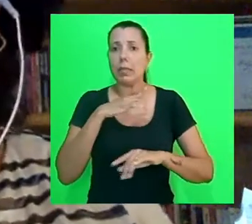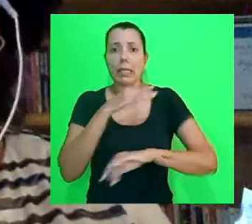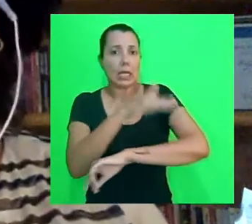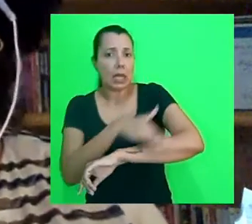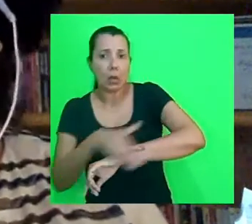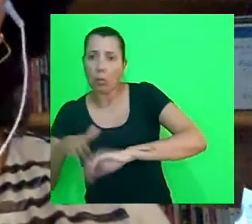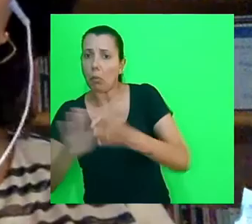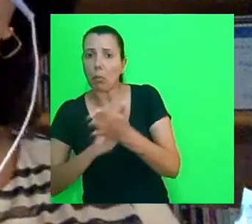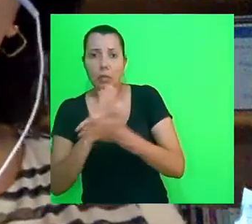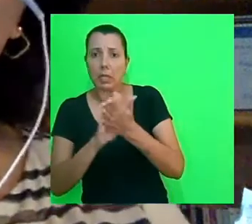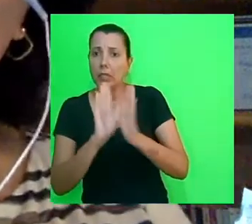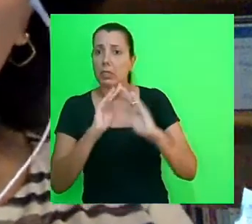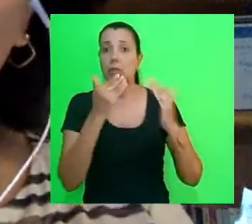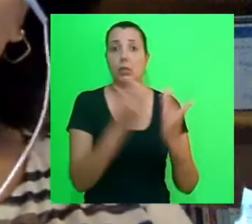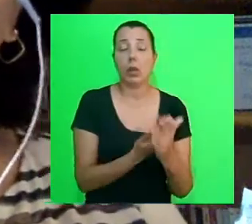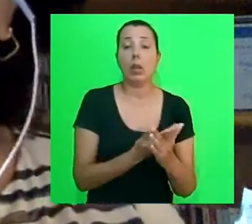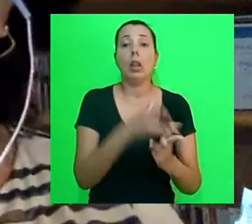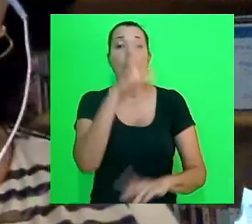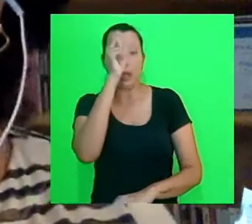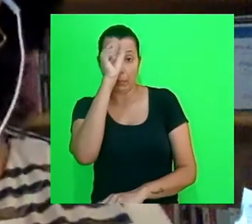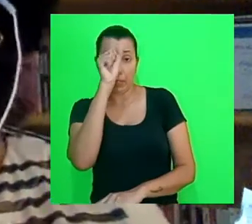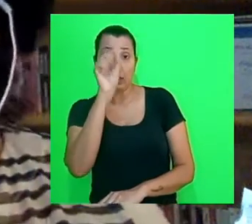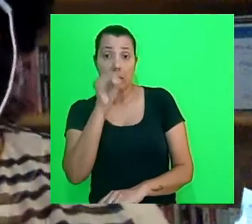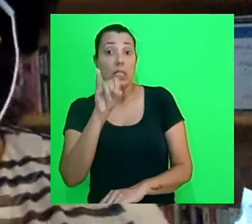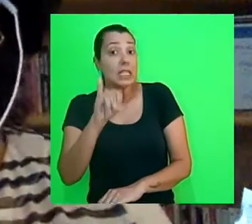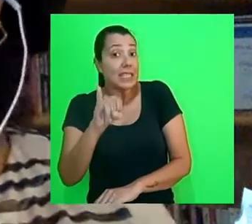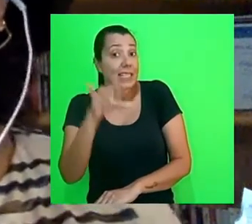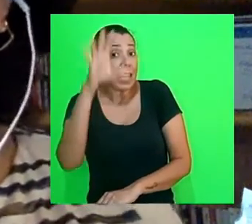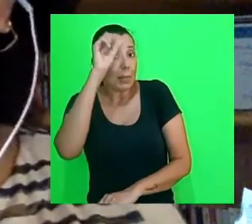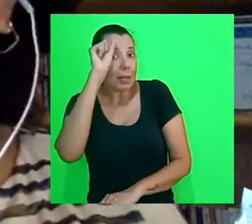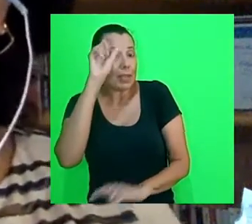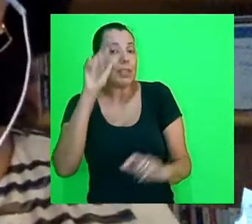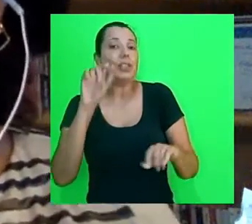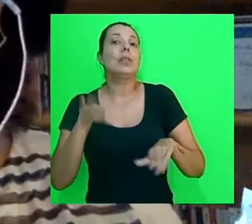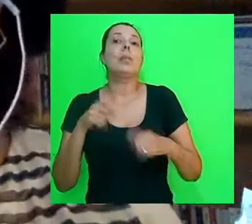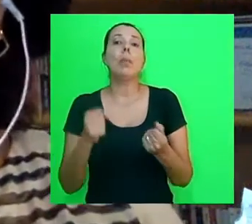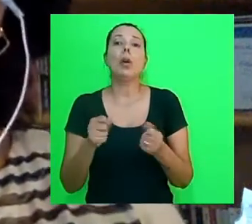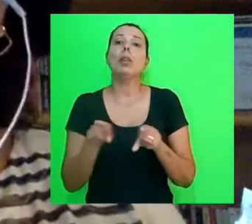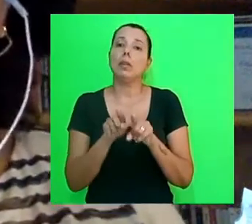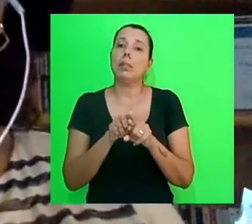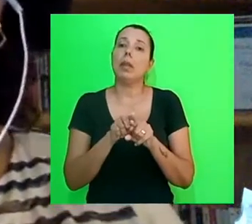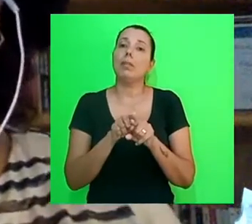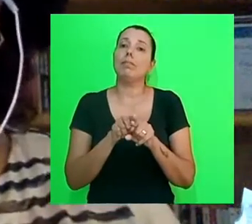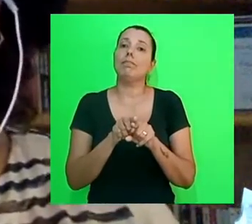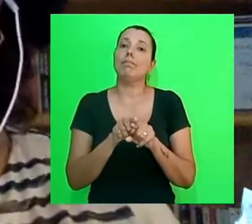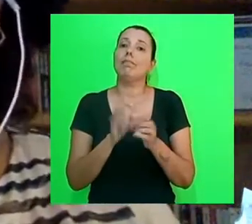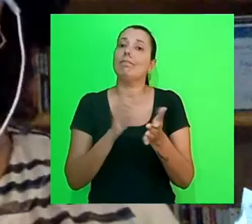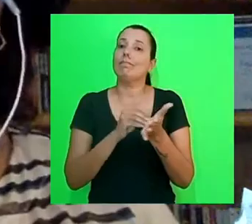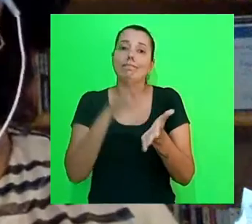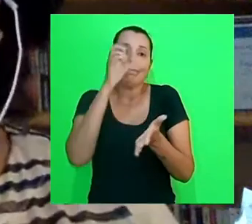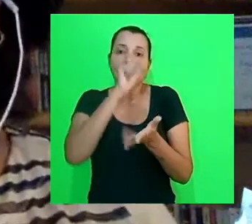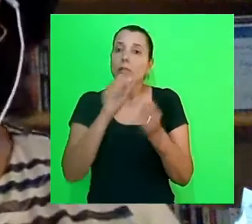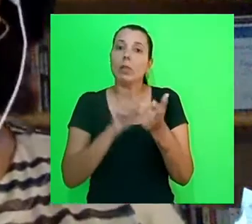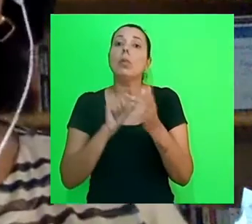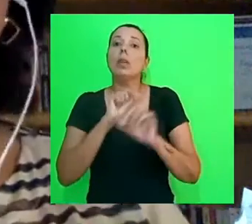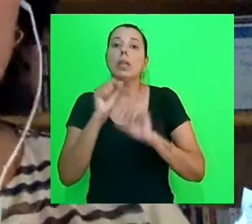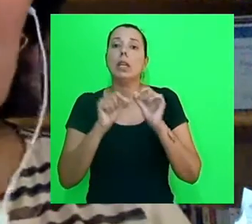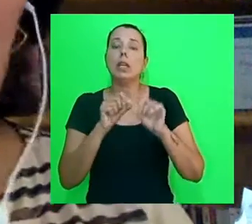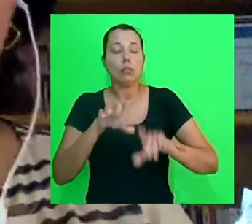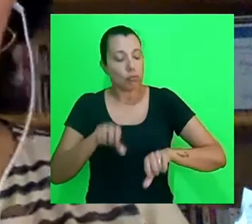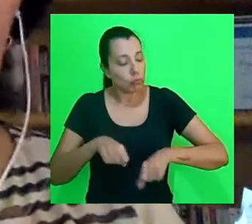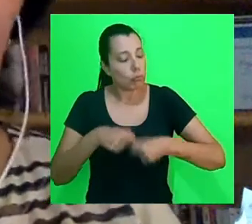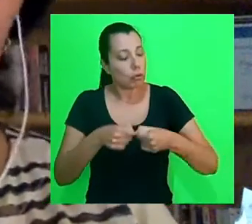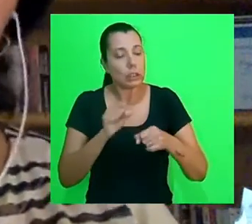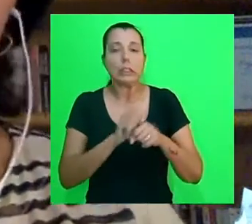a EAP, à época, a Escola de Aperfeiçoamento dos Professores, fazia uma parceria muito forte com a Secretaria da Mulher, no sentido